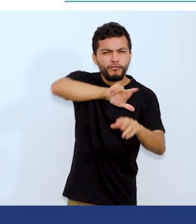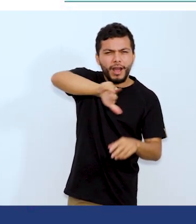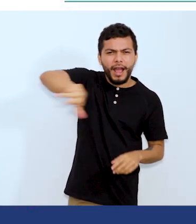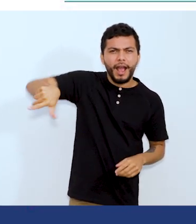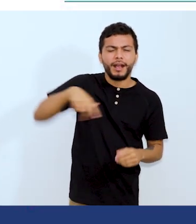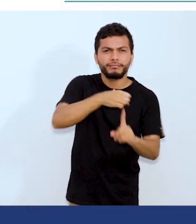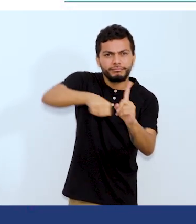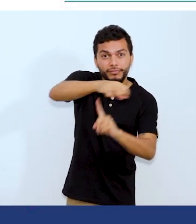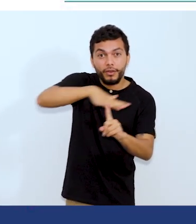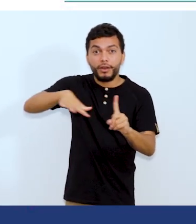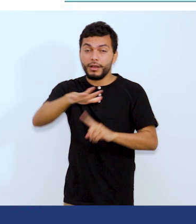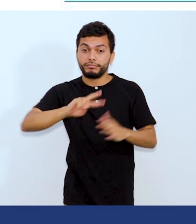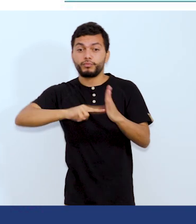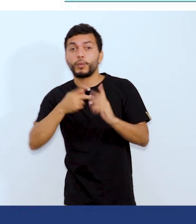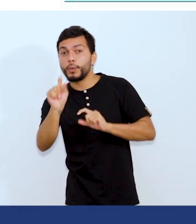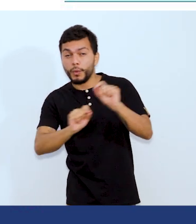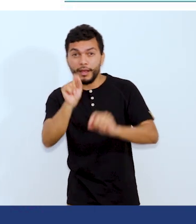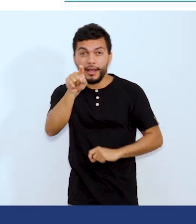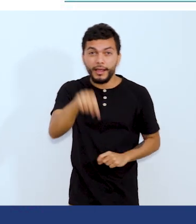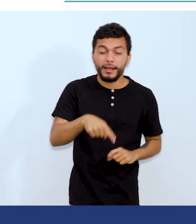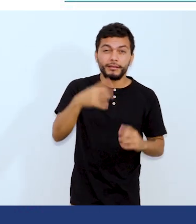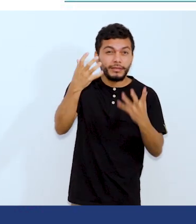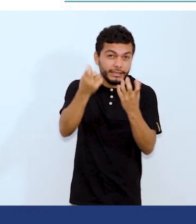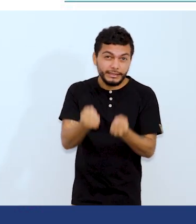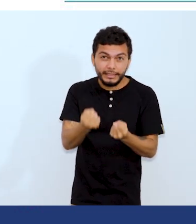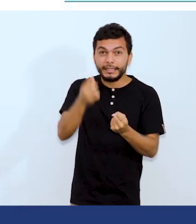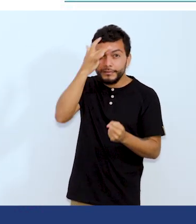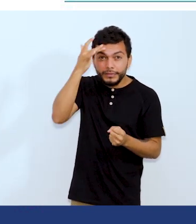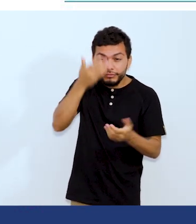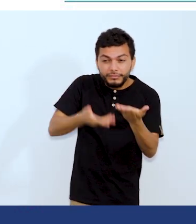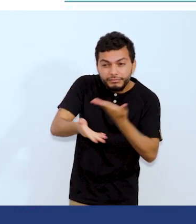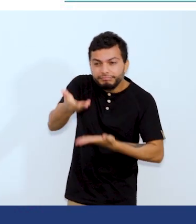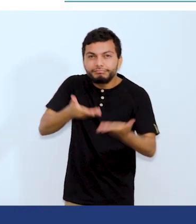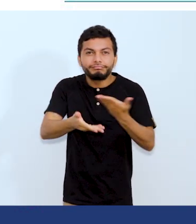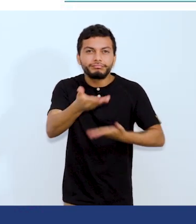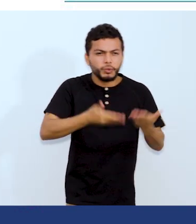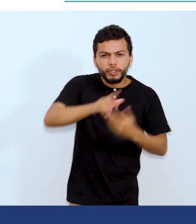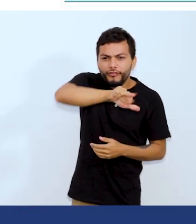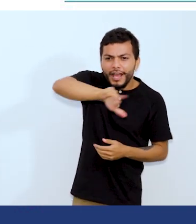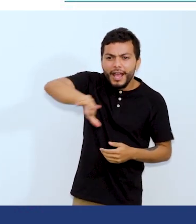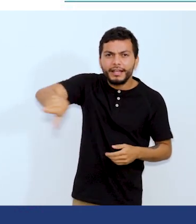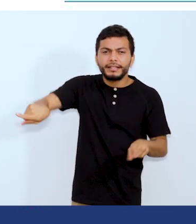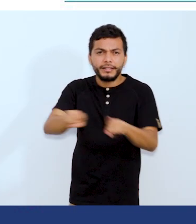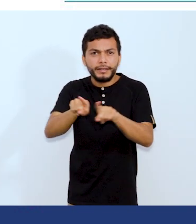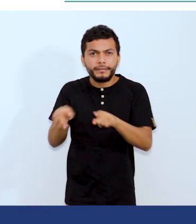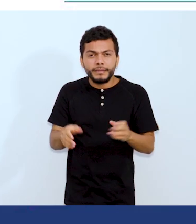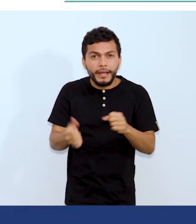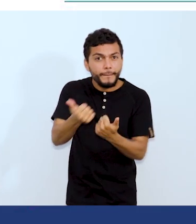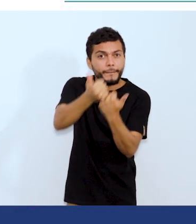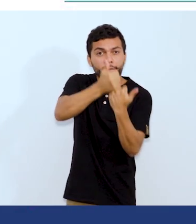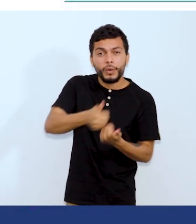sociedade. Isso significa acolher os colaboradores nas suas diferenças e apoiar a inclusão